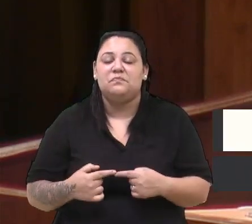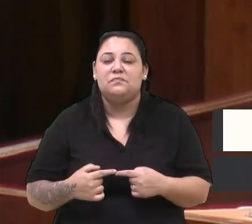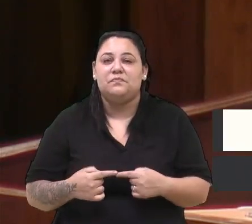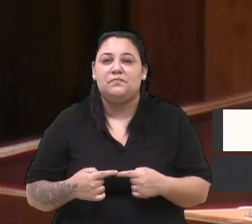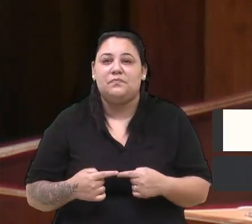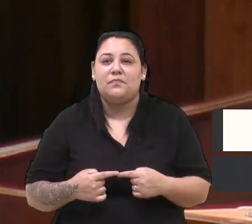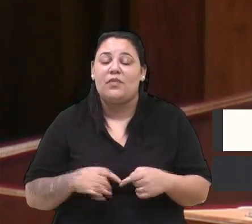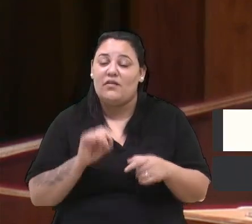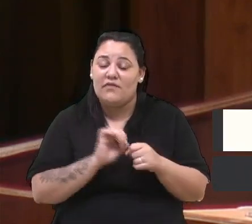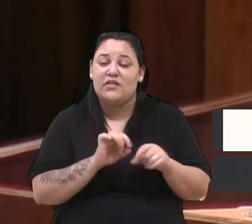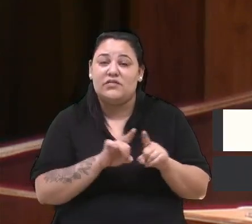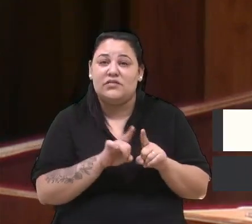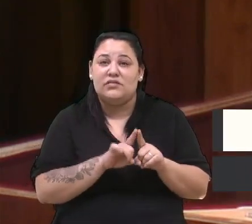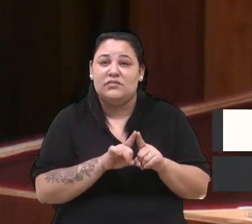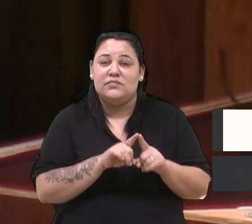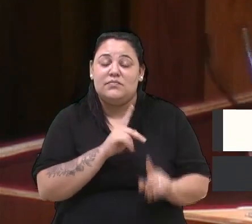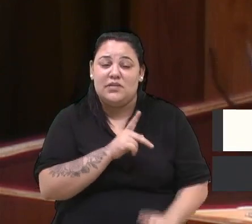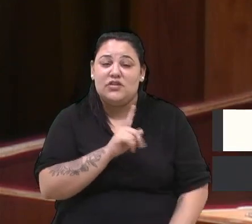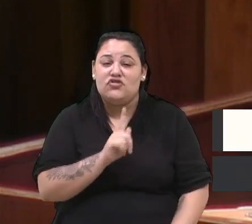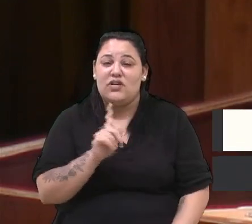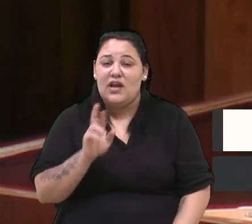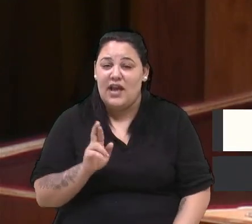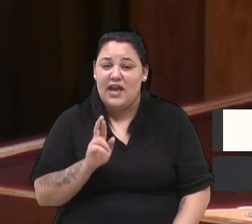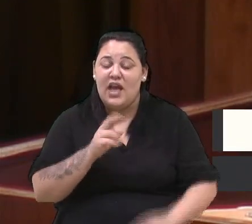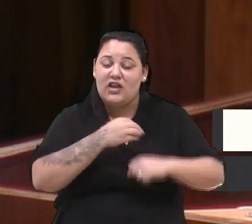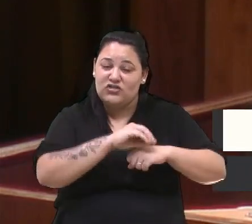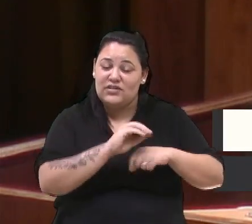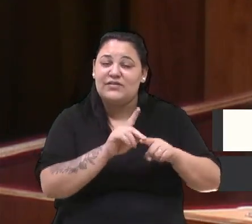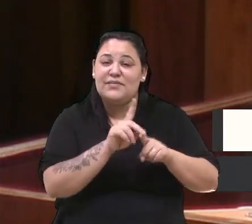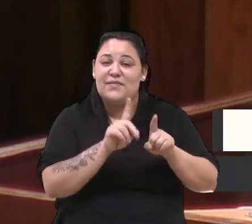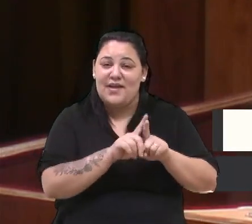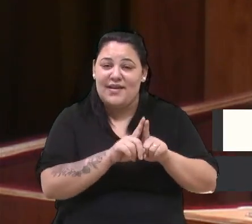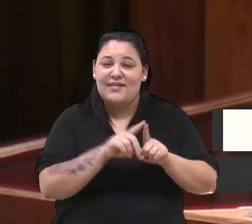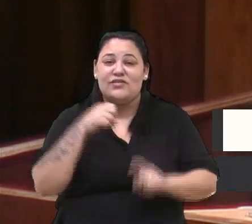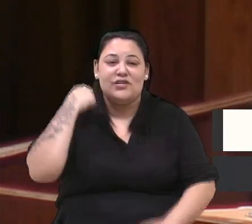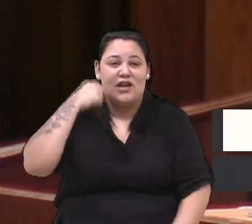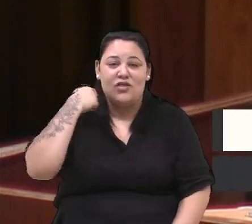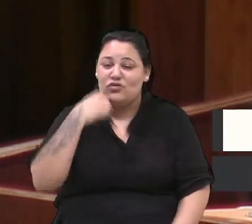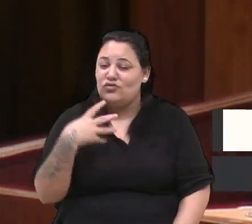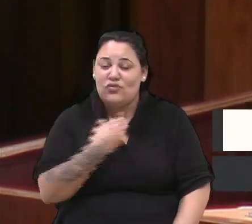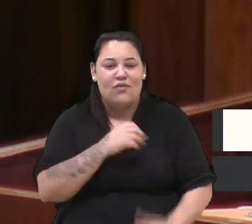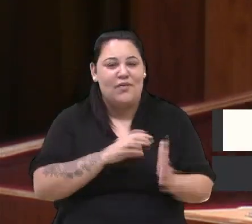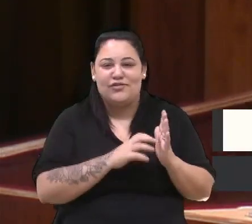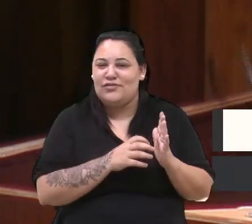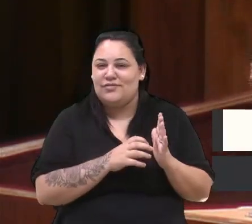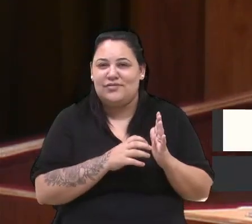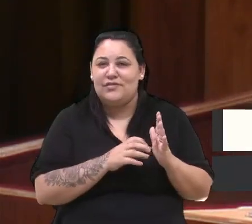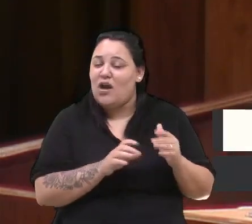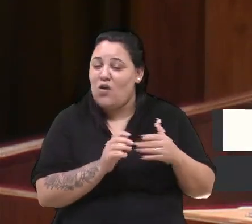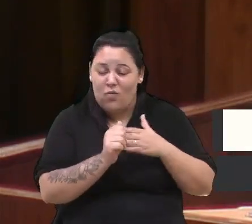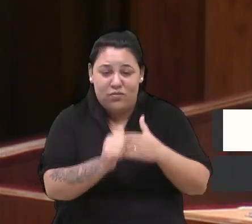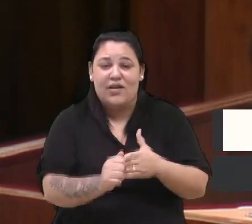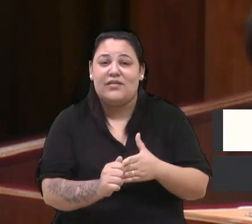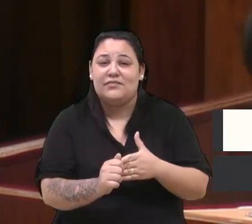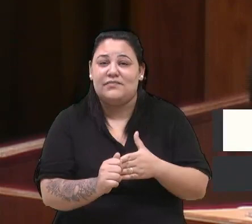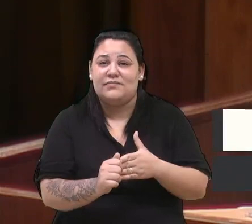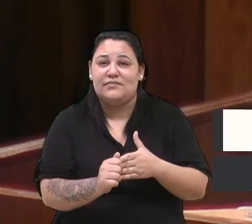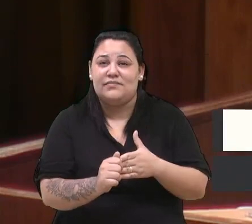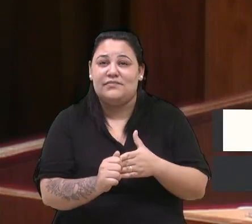Faço também a PGR, também uma indicação, que os senadores de todos os partidos conduziram.